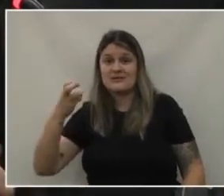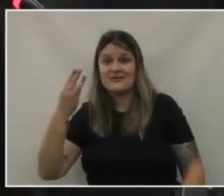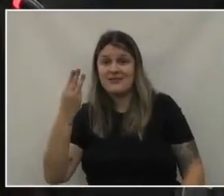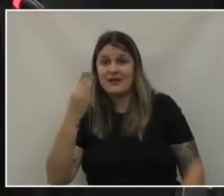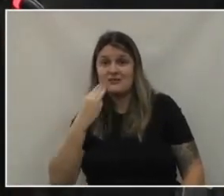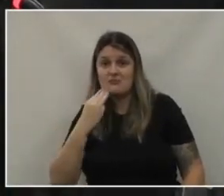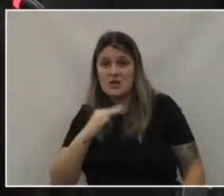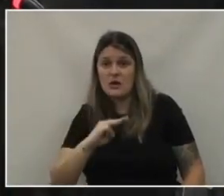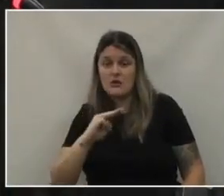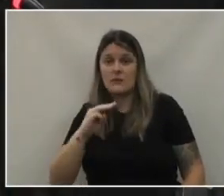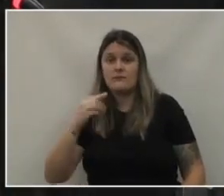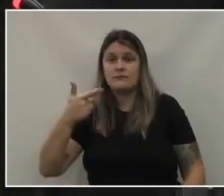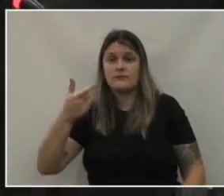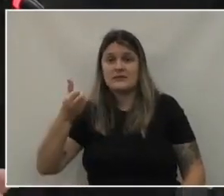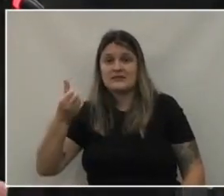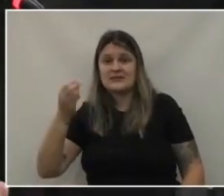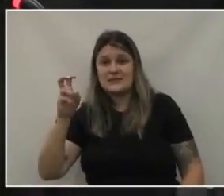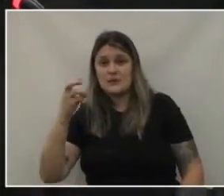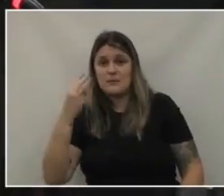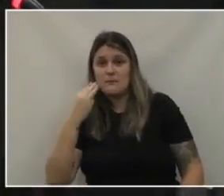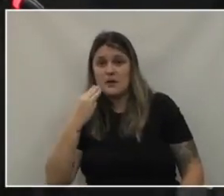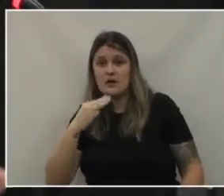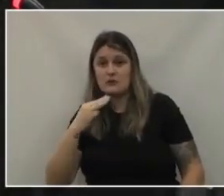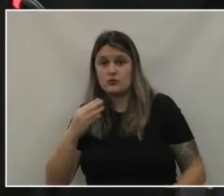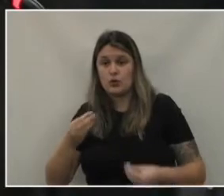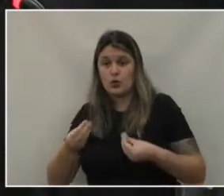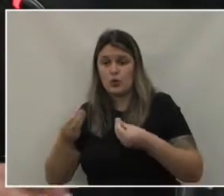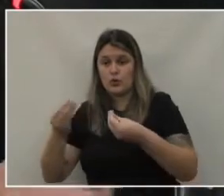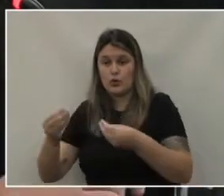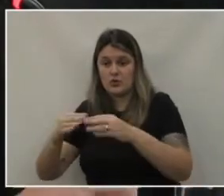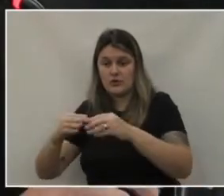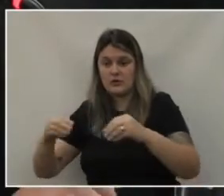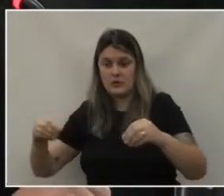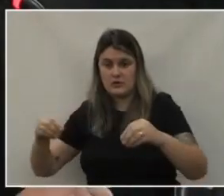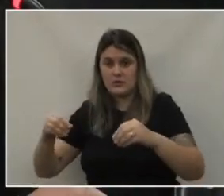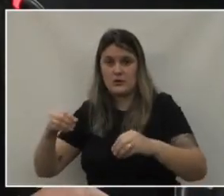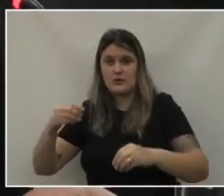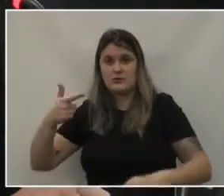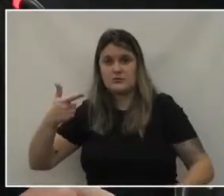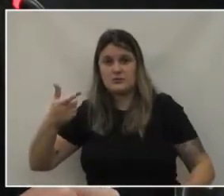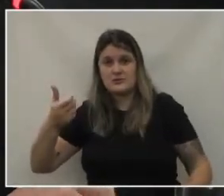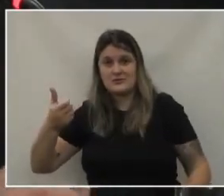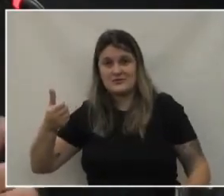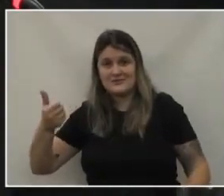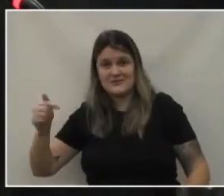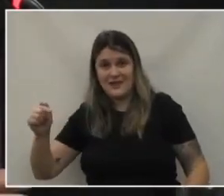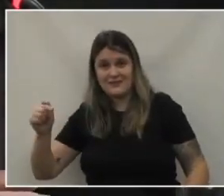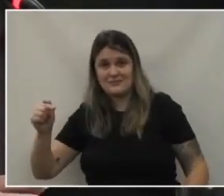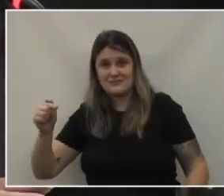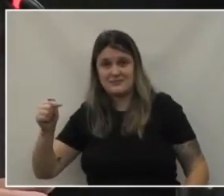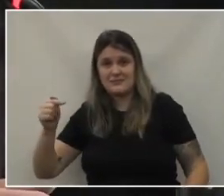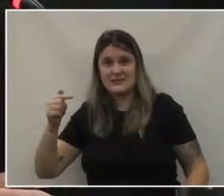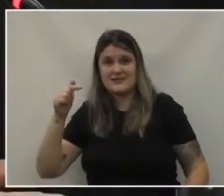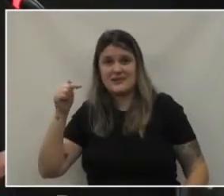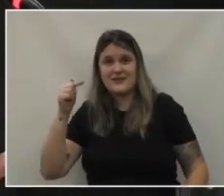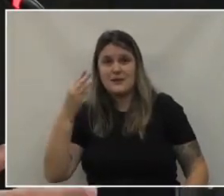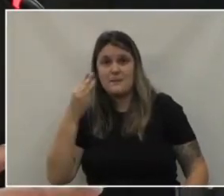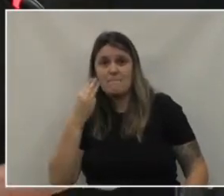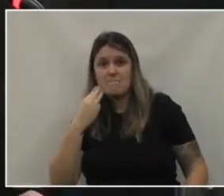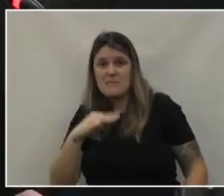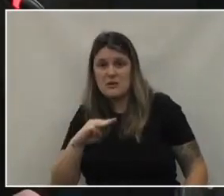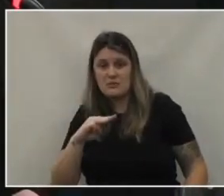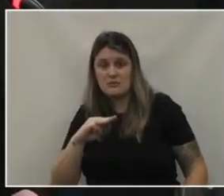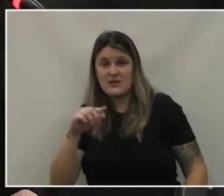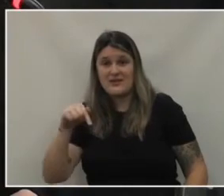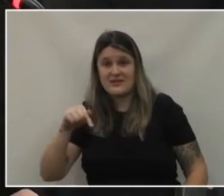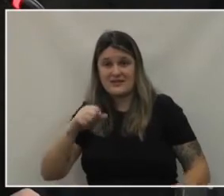milhões, 2016 5 milhões com a doação de um terreno e 2017 quase 7 milhões.